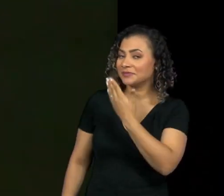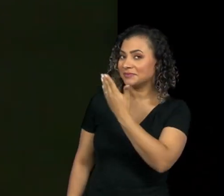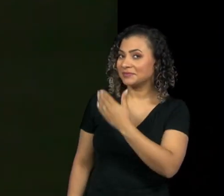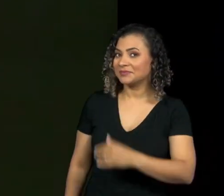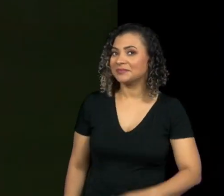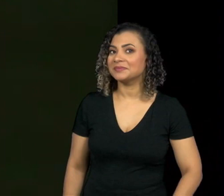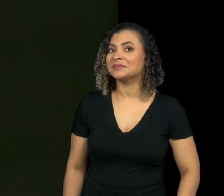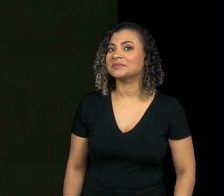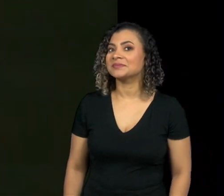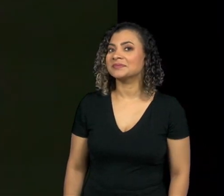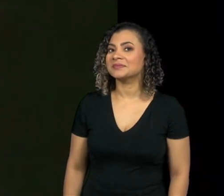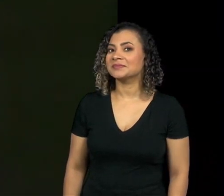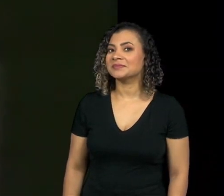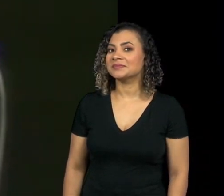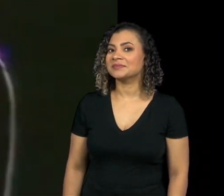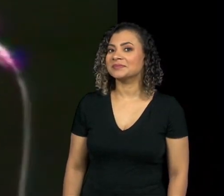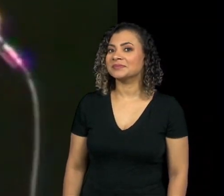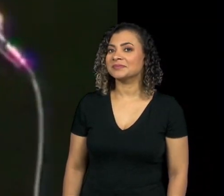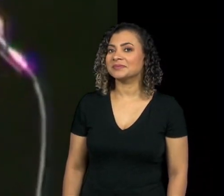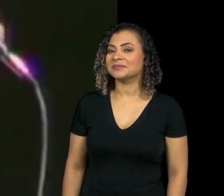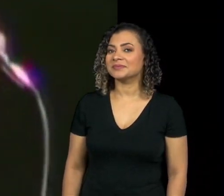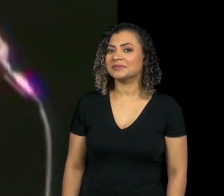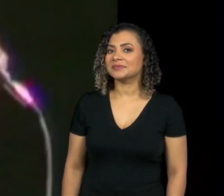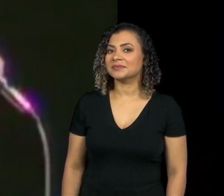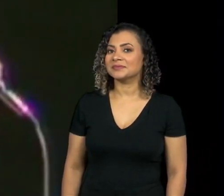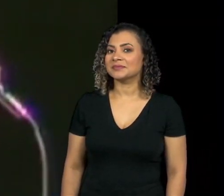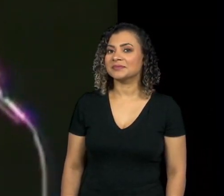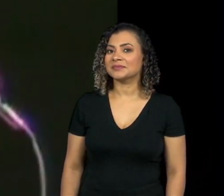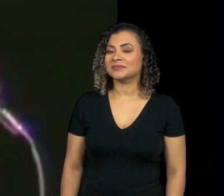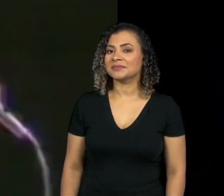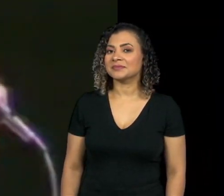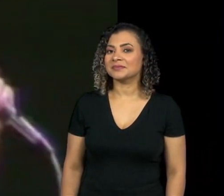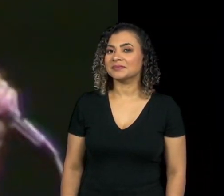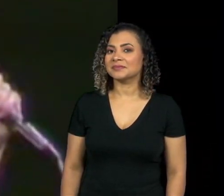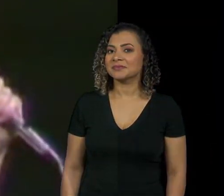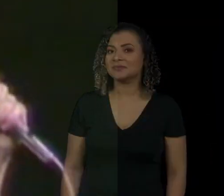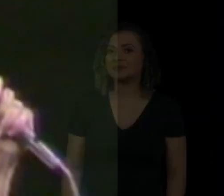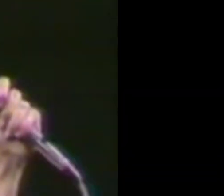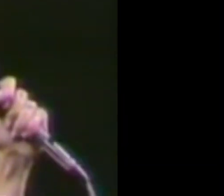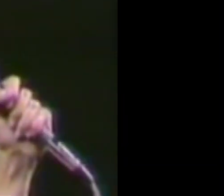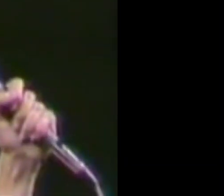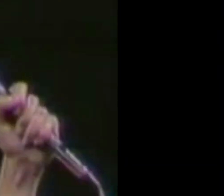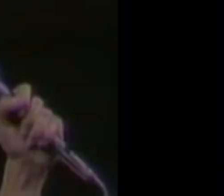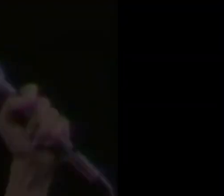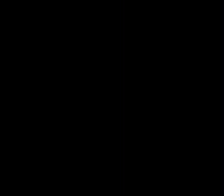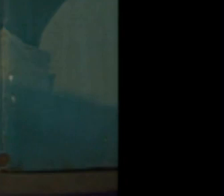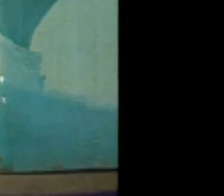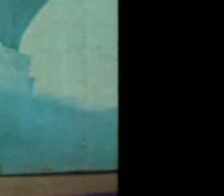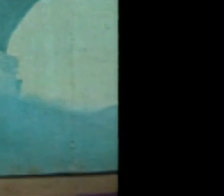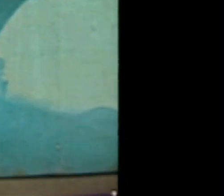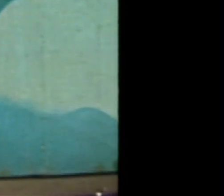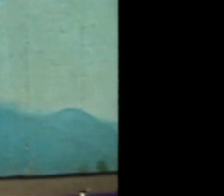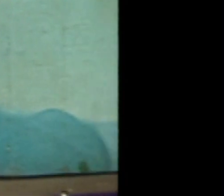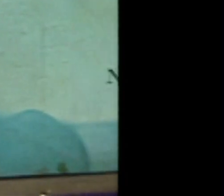Para abraçar seu irmão e beijar sua menina.